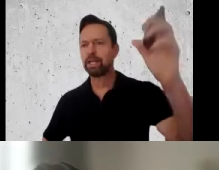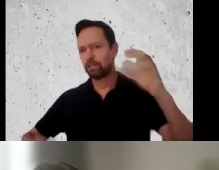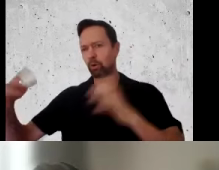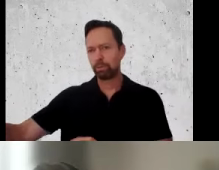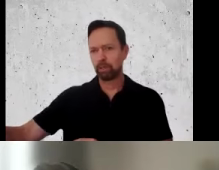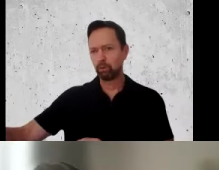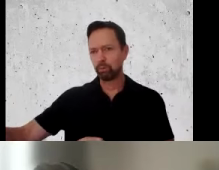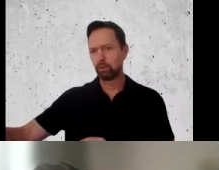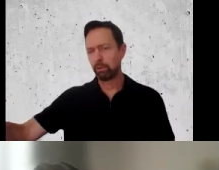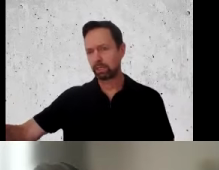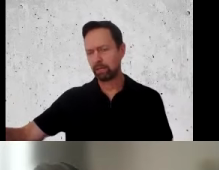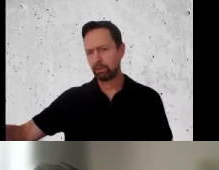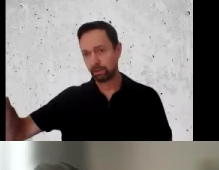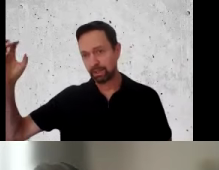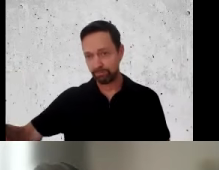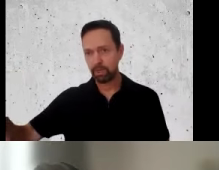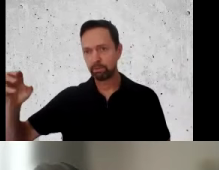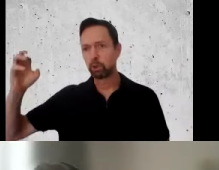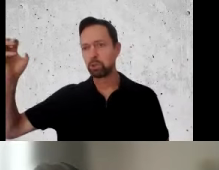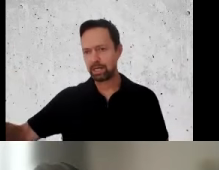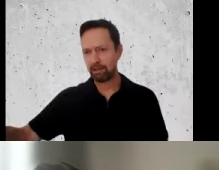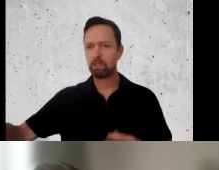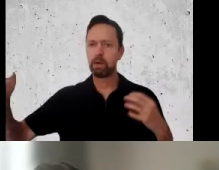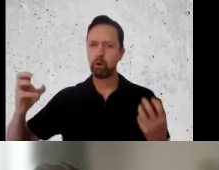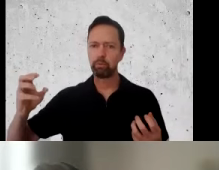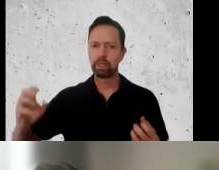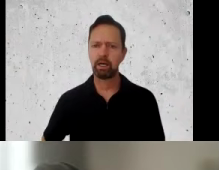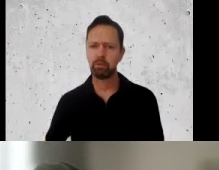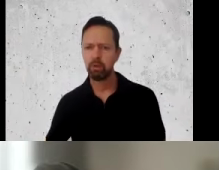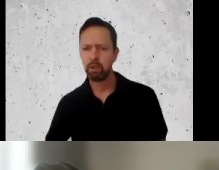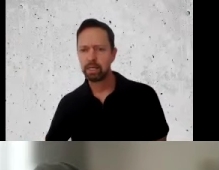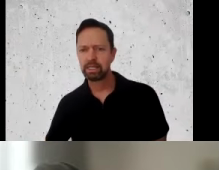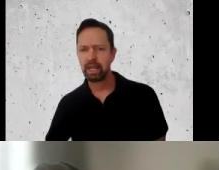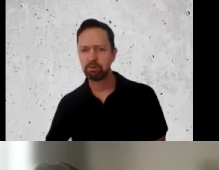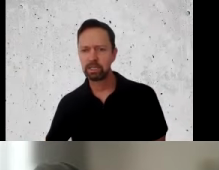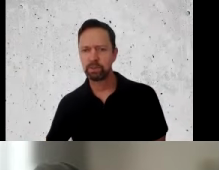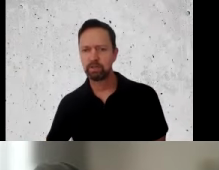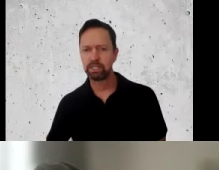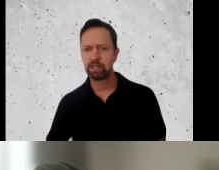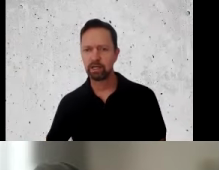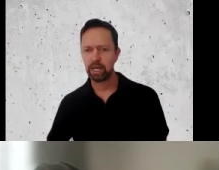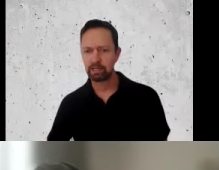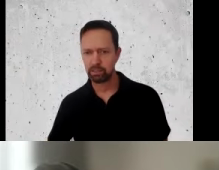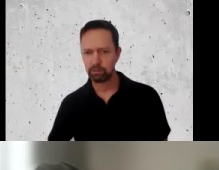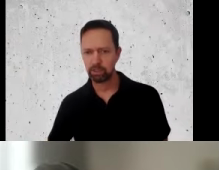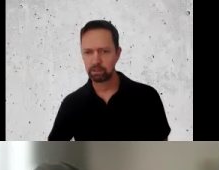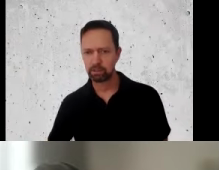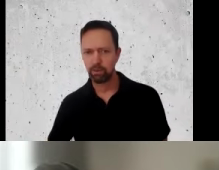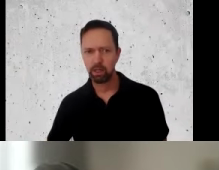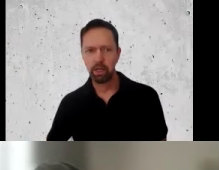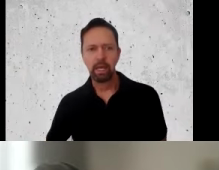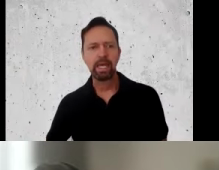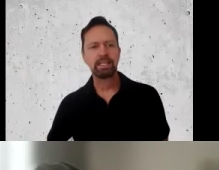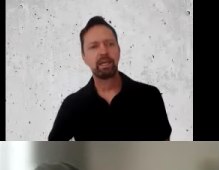essa diferença entre comprar no mercado, produzir na firma ou no mercado, você tem alta especificidade, essa é a